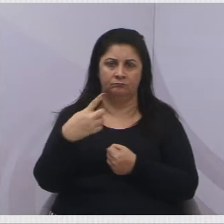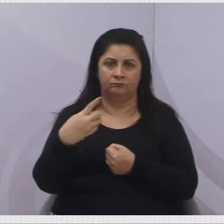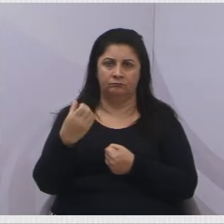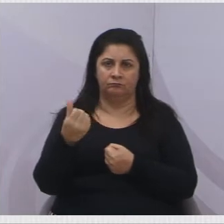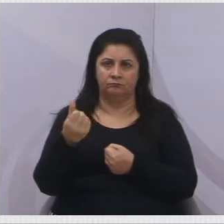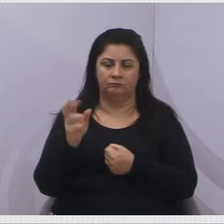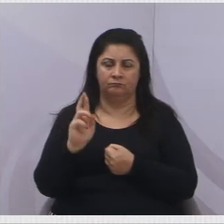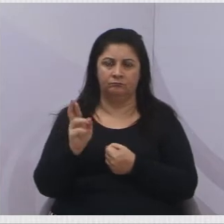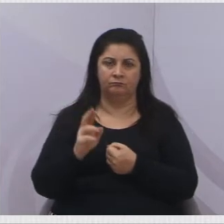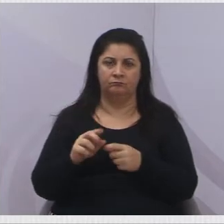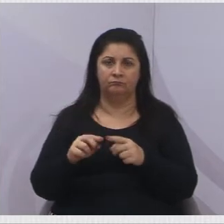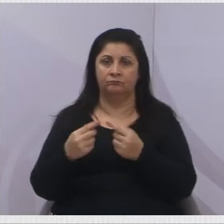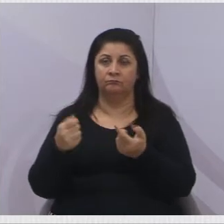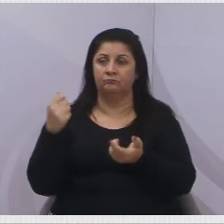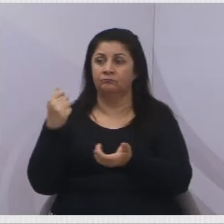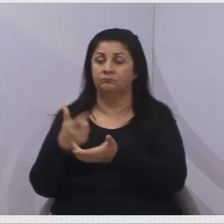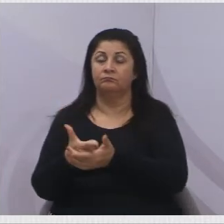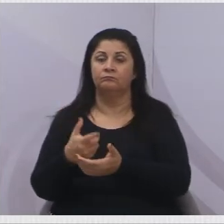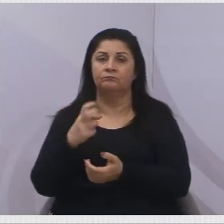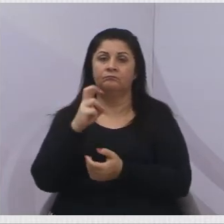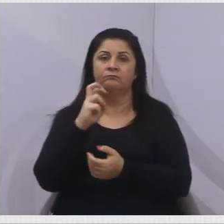235.416 e uma despesa de R$